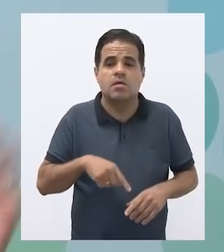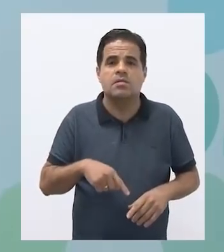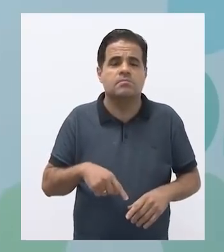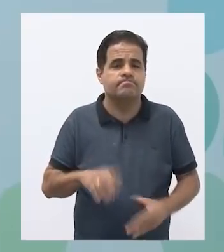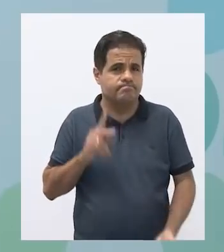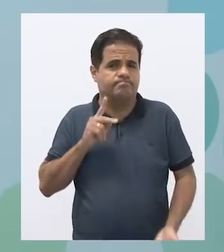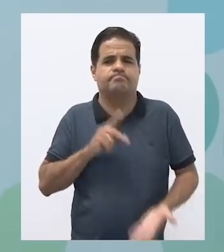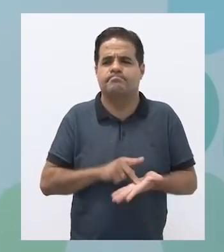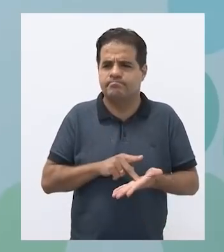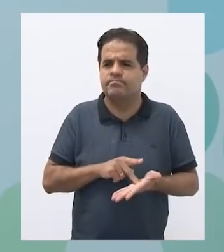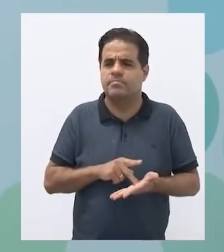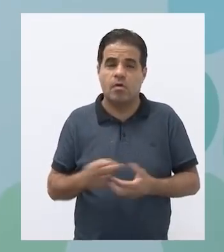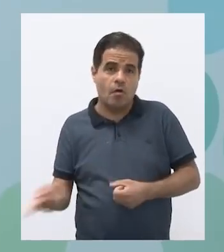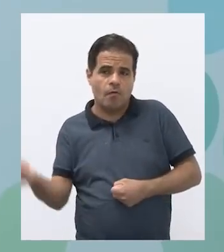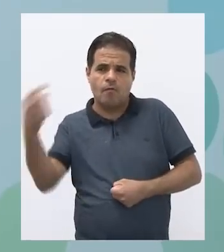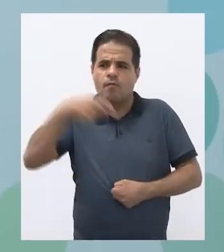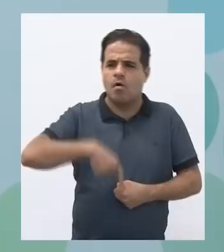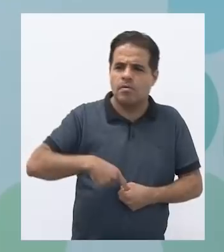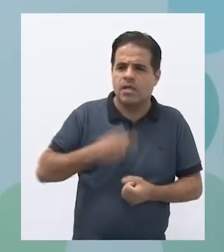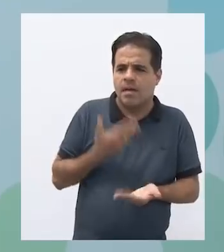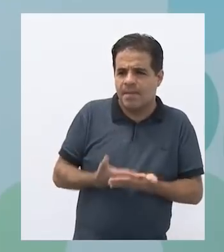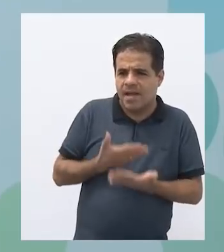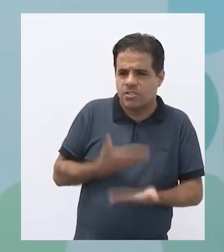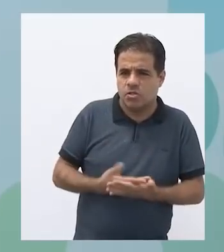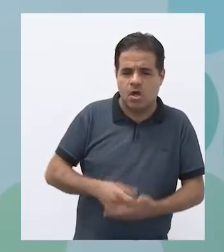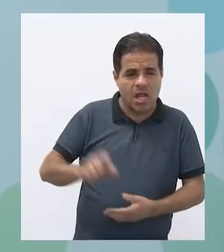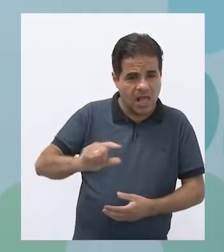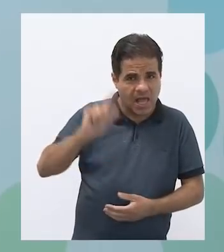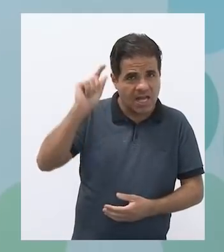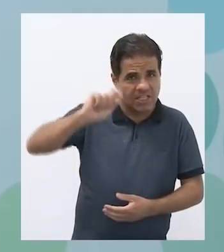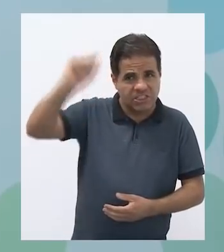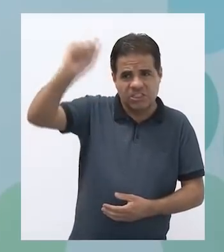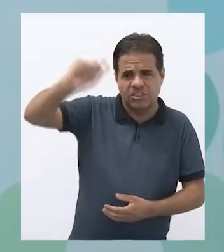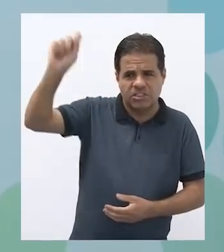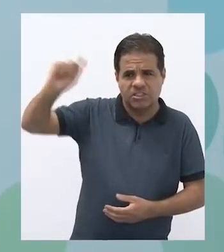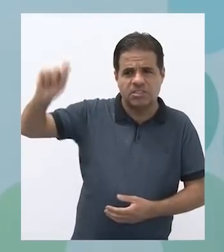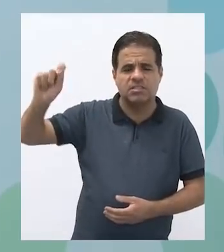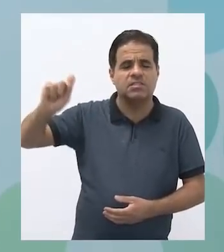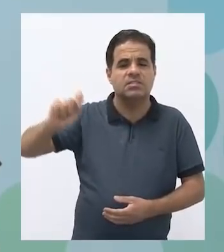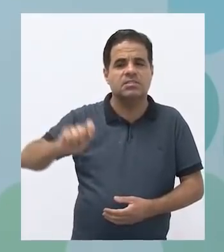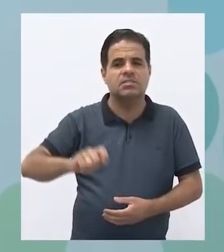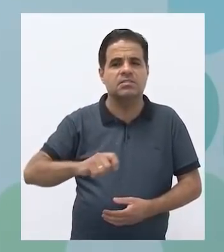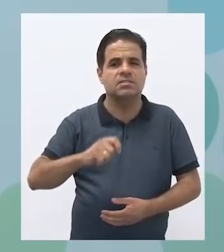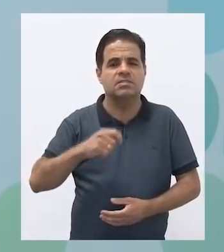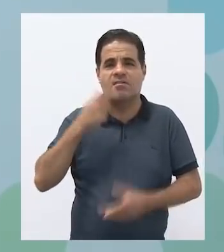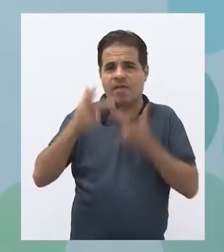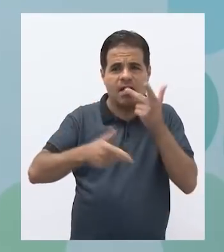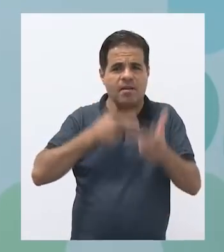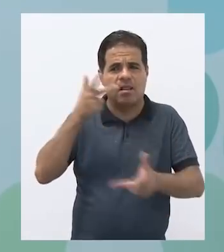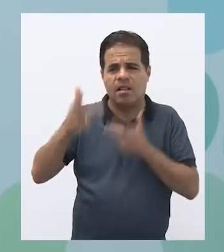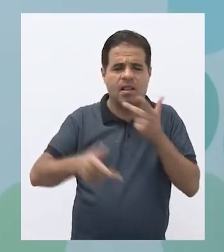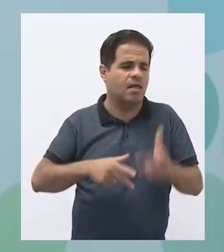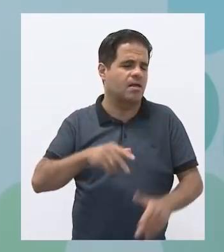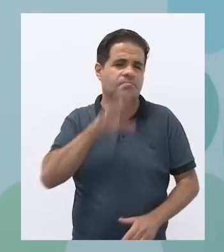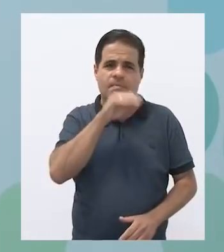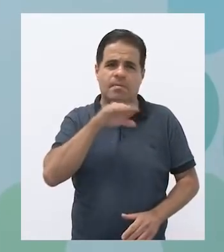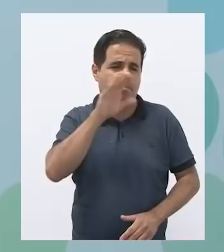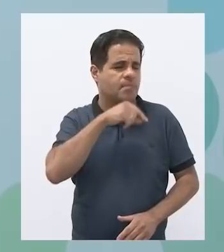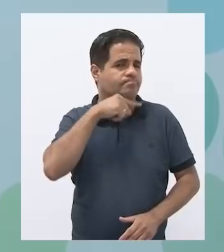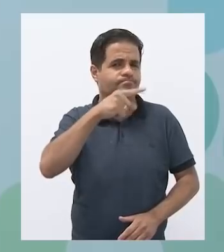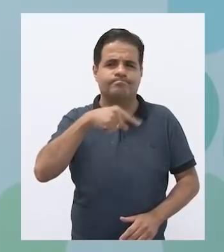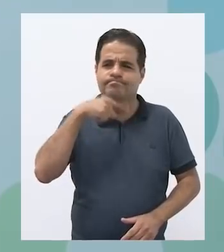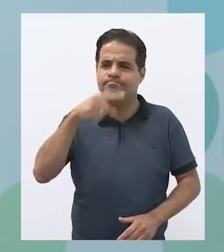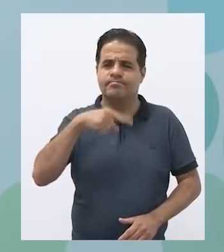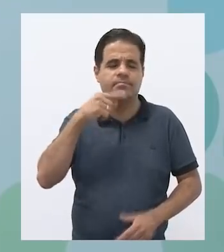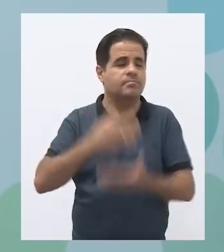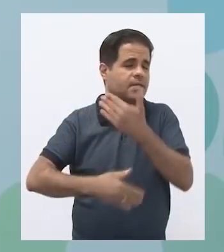nossa realidade, se a gente voltar para a escola com giz e lousa e a saliva, não funciona, né?